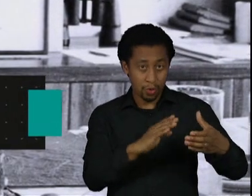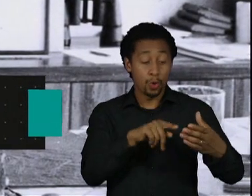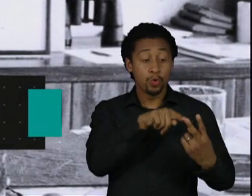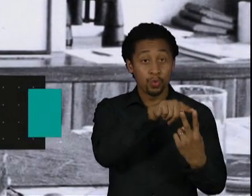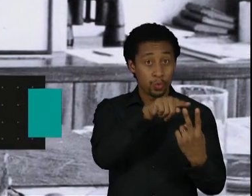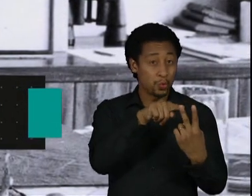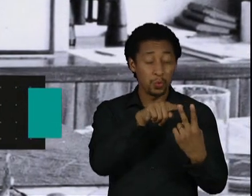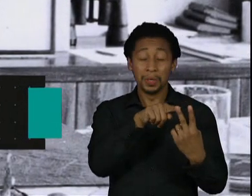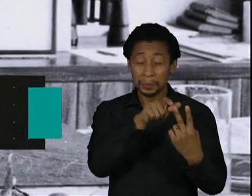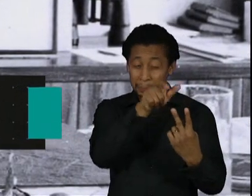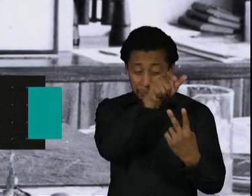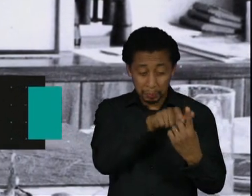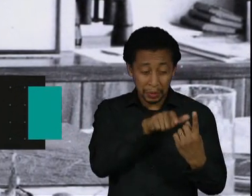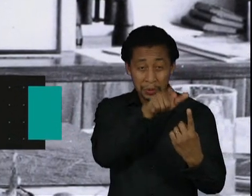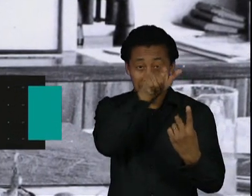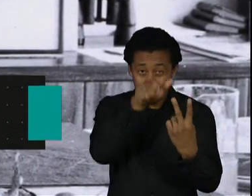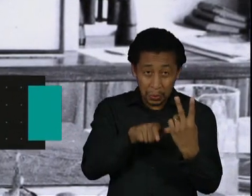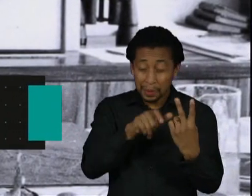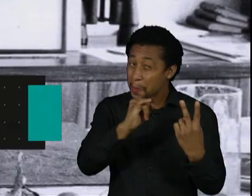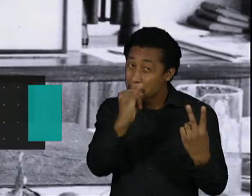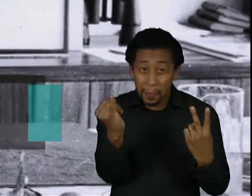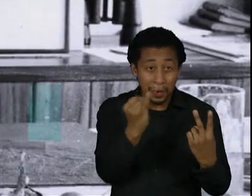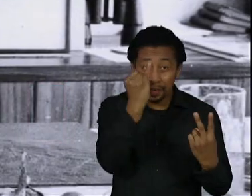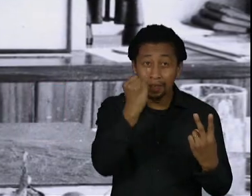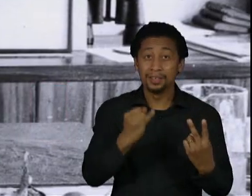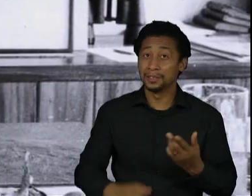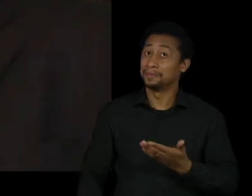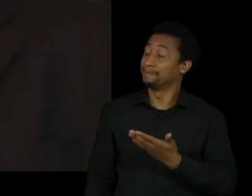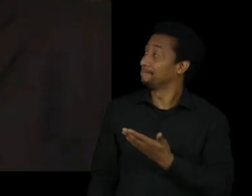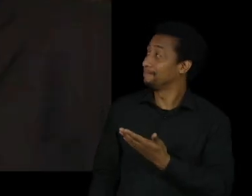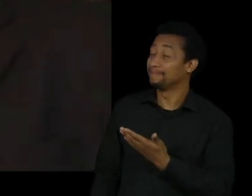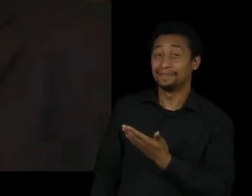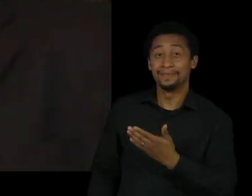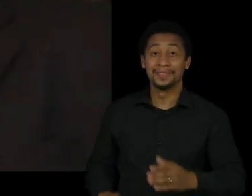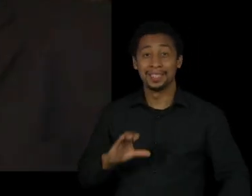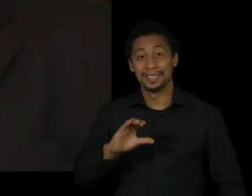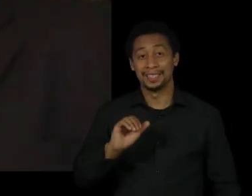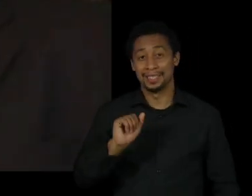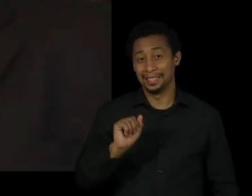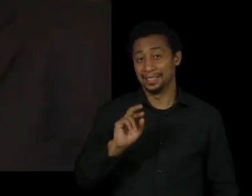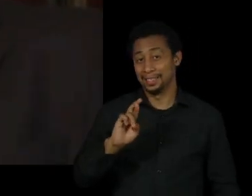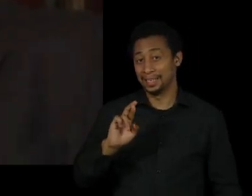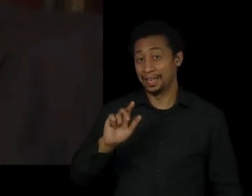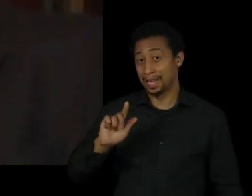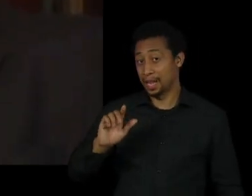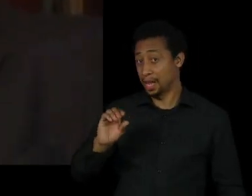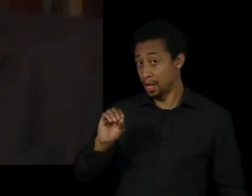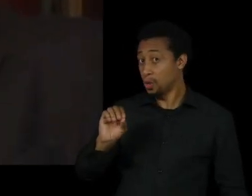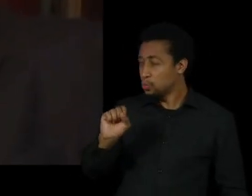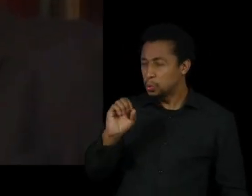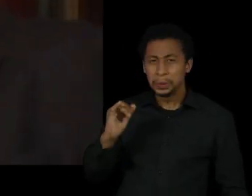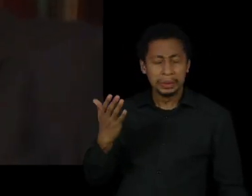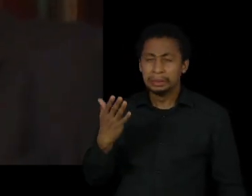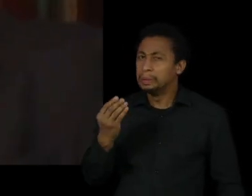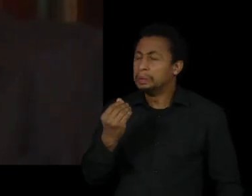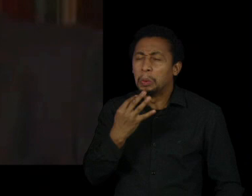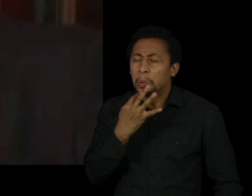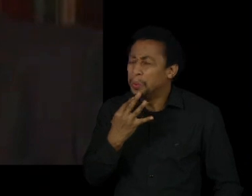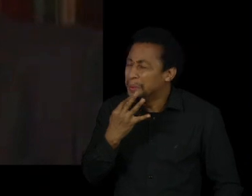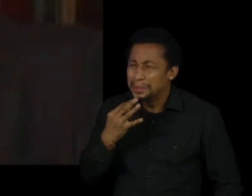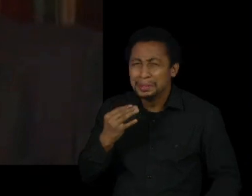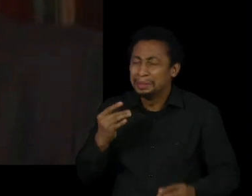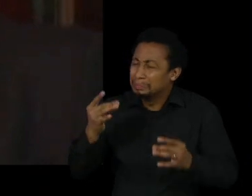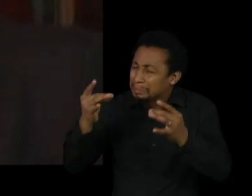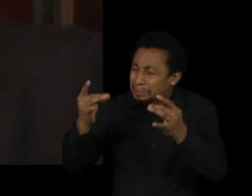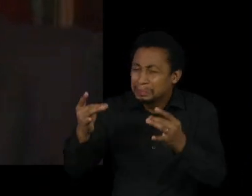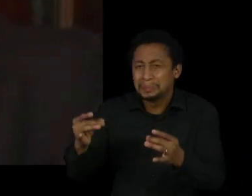importantíssimas: o Carlos Schlier, pintor, e que conhecia muito cinema. E ele me deu umas